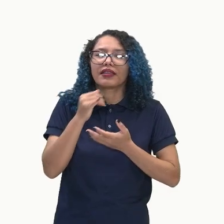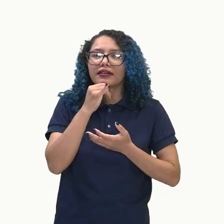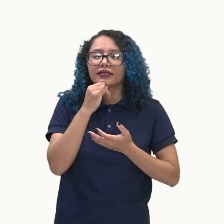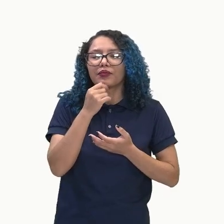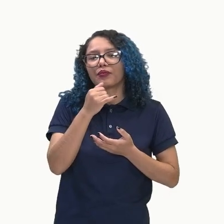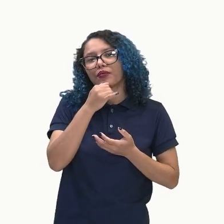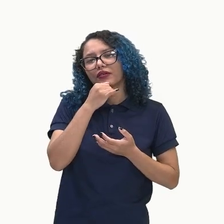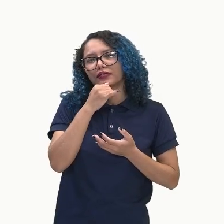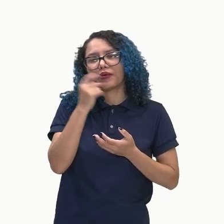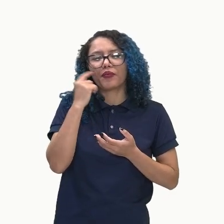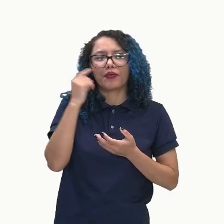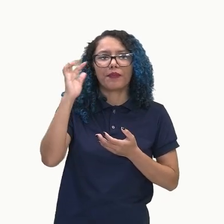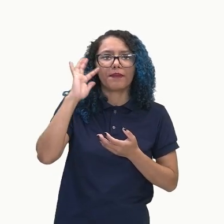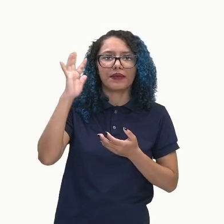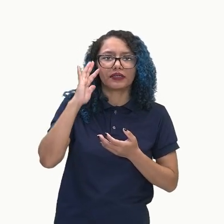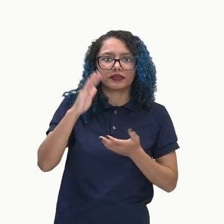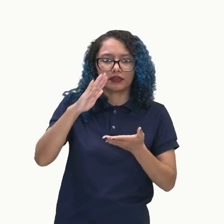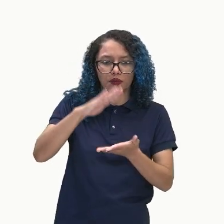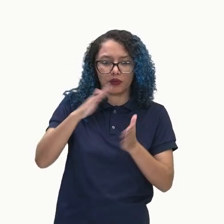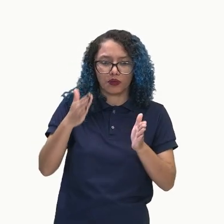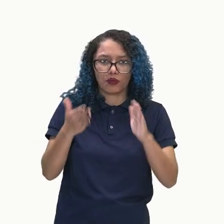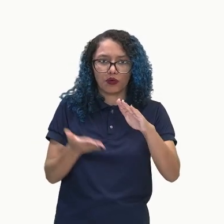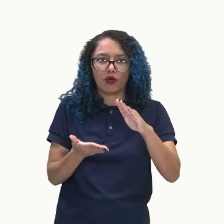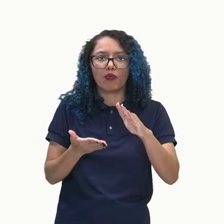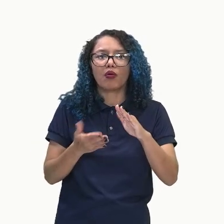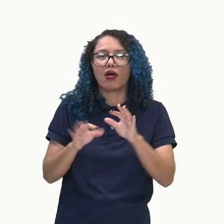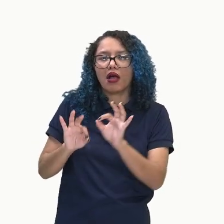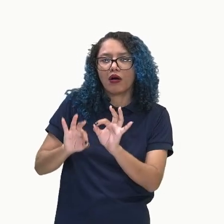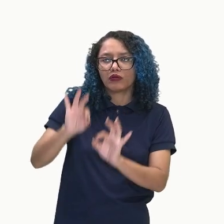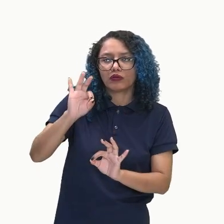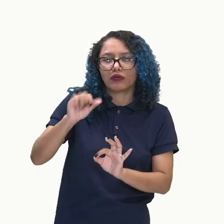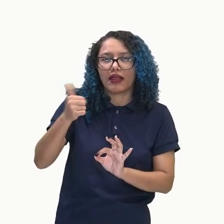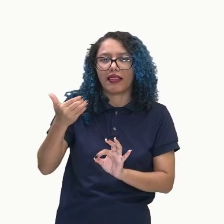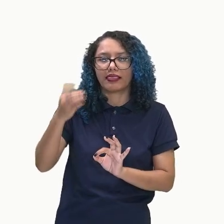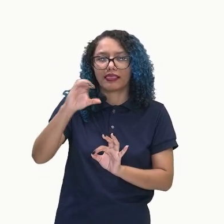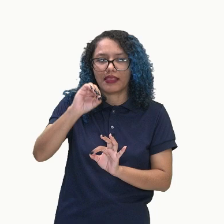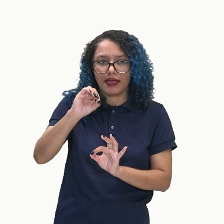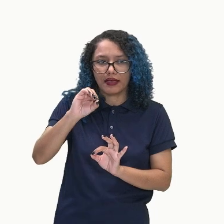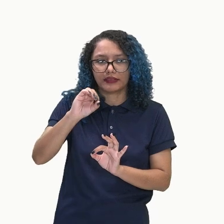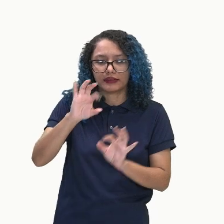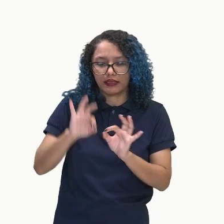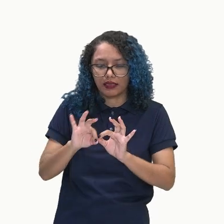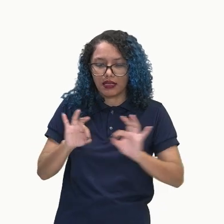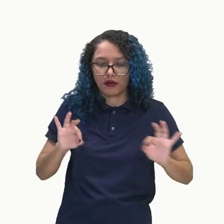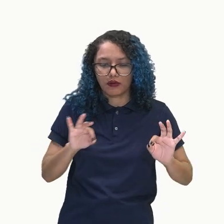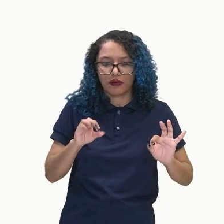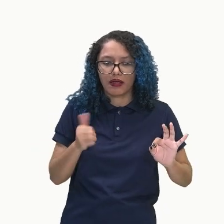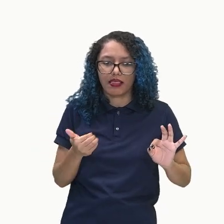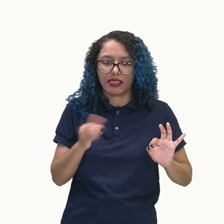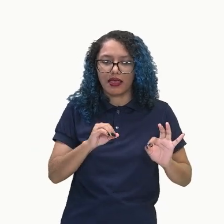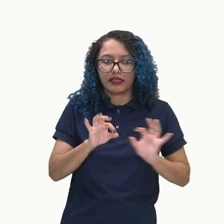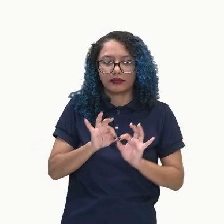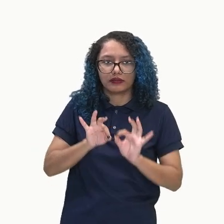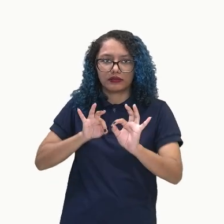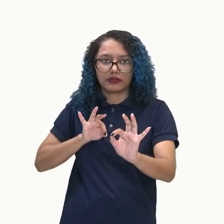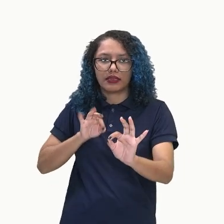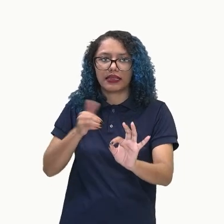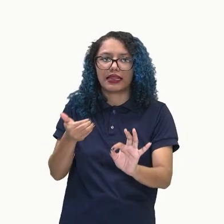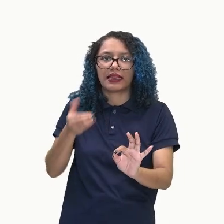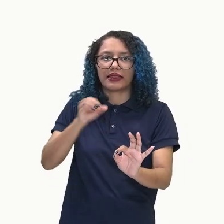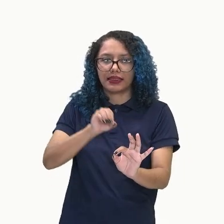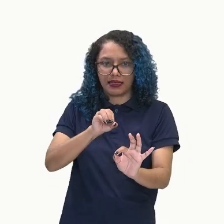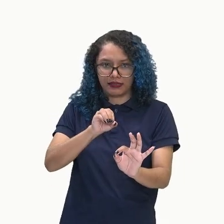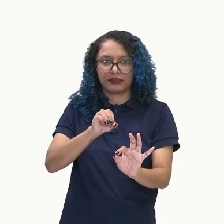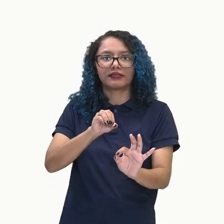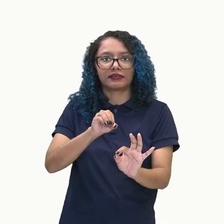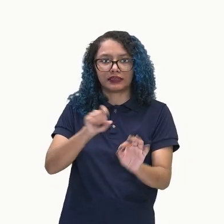um cubo com 10 centímetros de altura e 10 centímetros de largura e 10 centímetros de